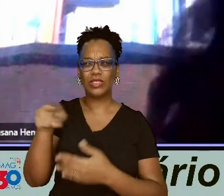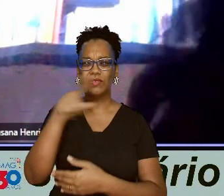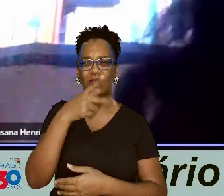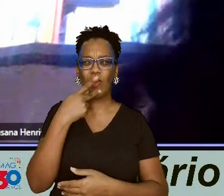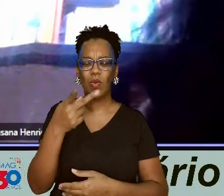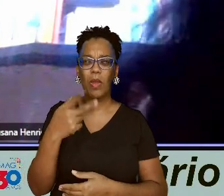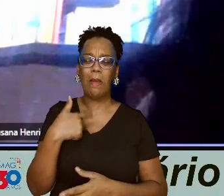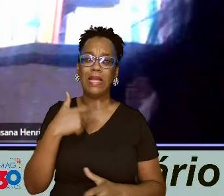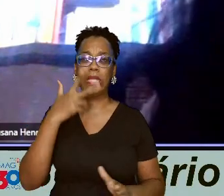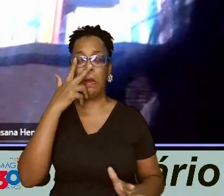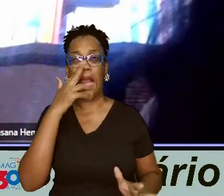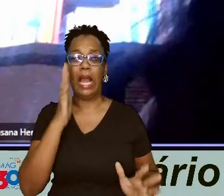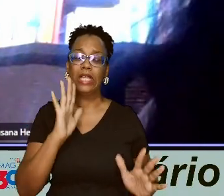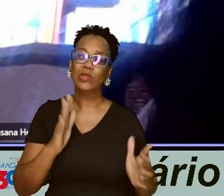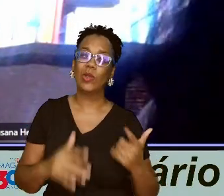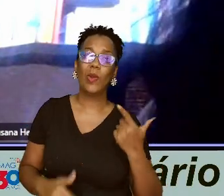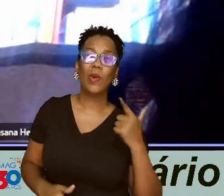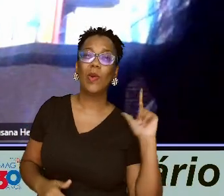que outros,